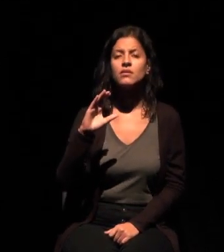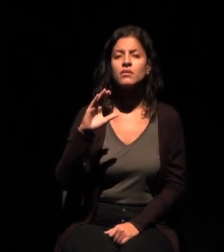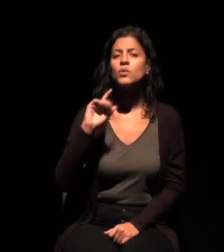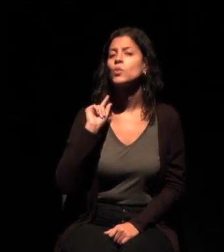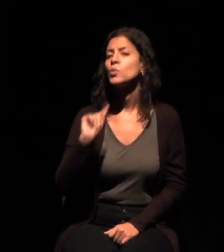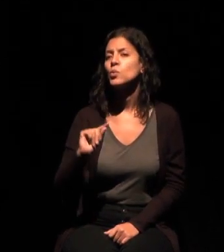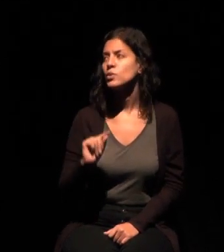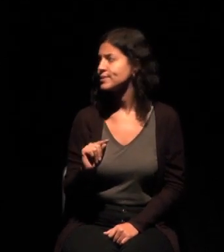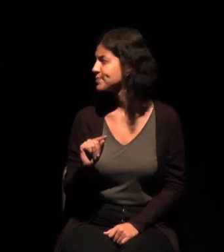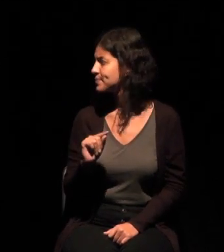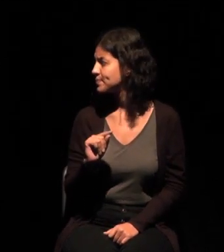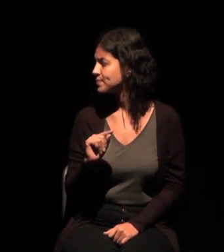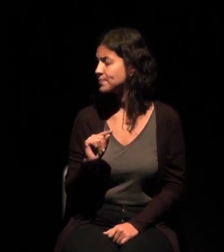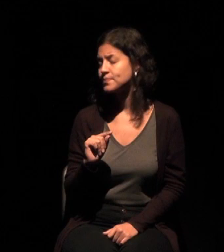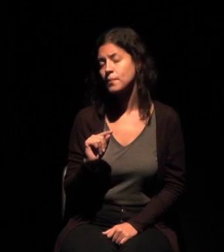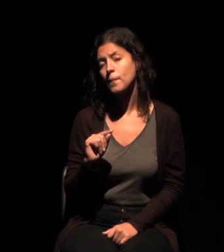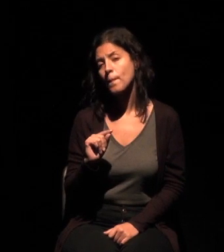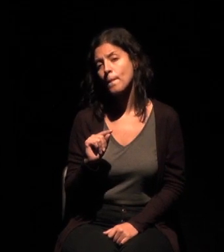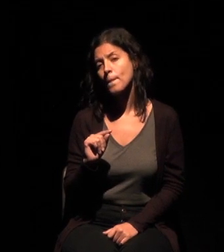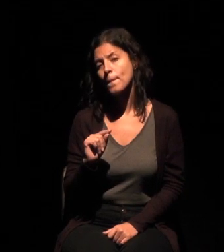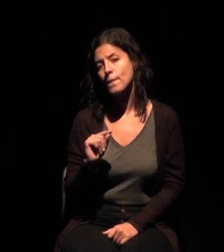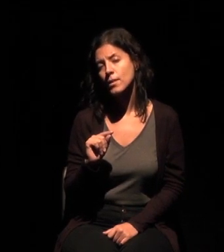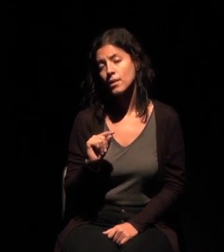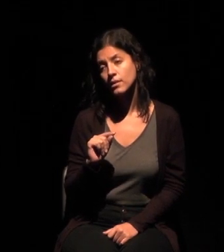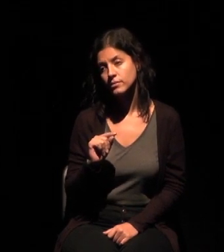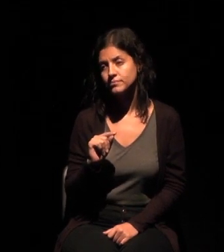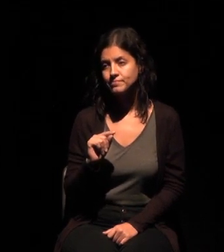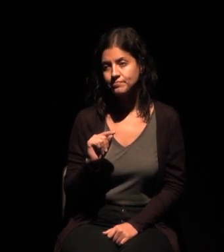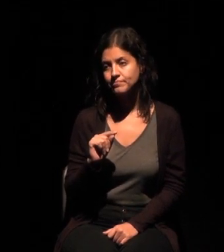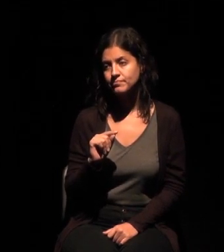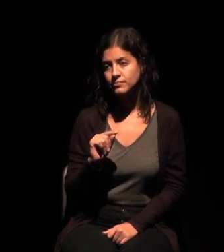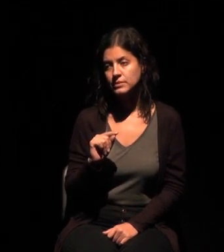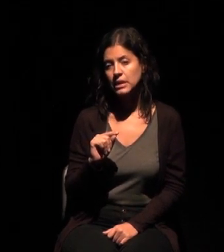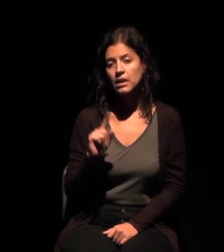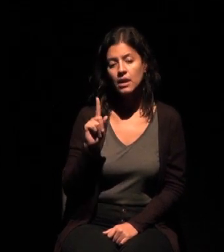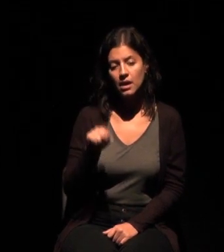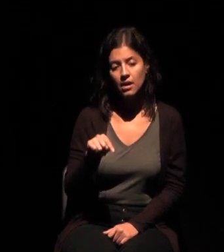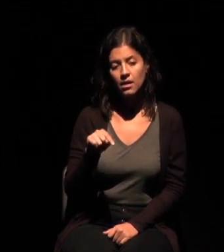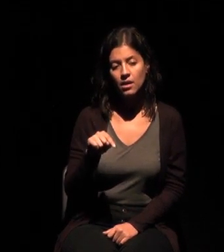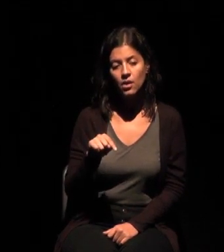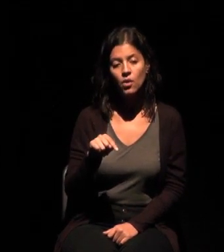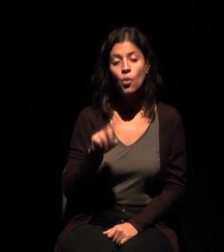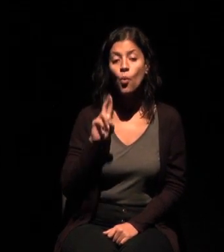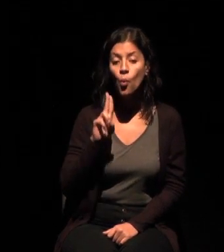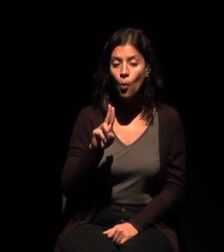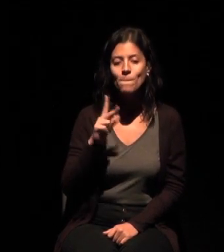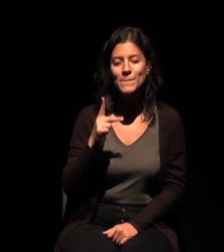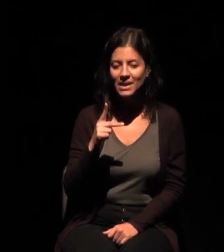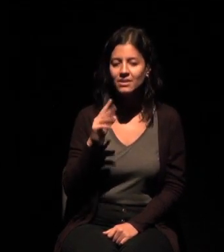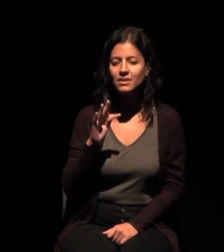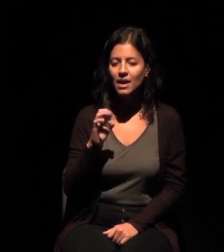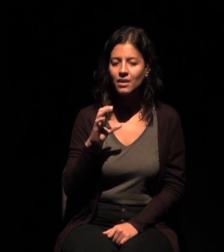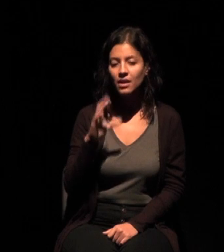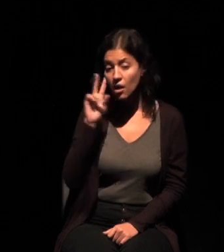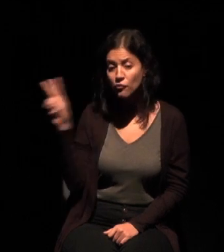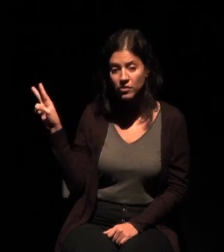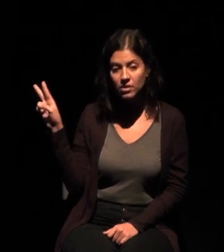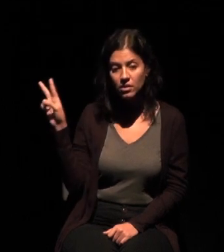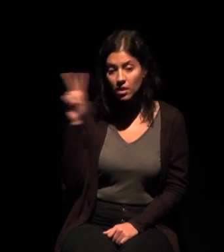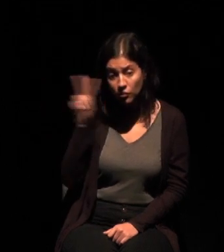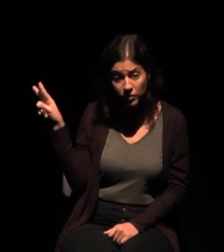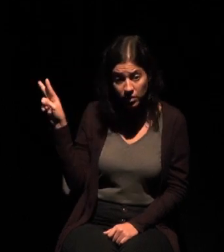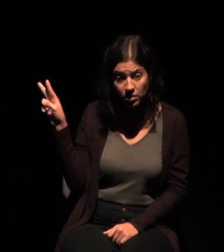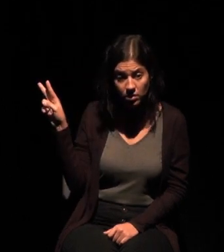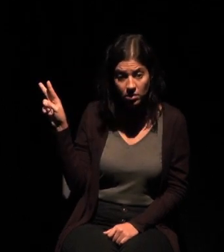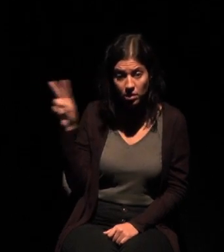em primeiro lugar é perceber obviamente que é a universidade pretende com esta estratégia e e encontrar os